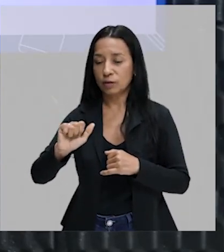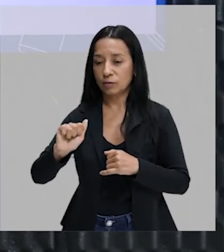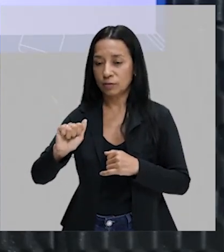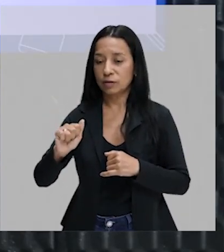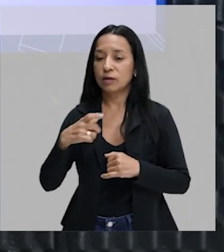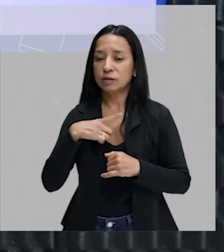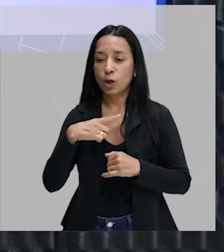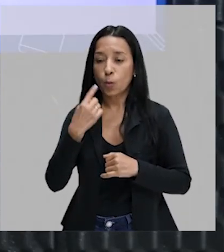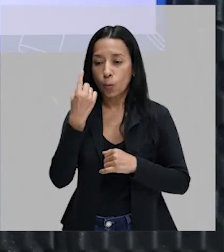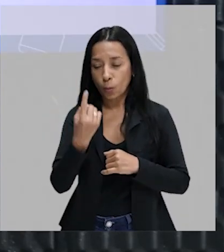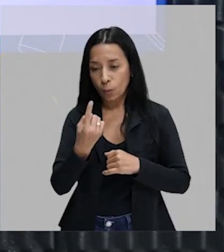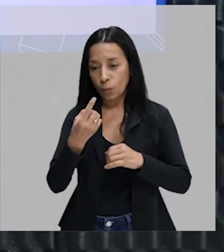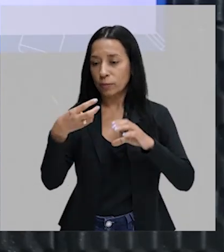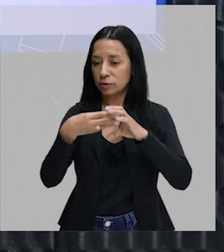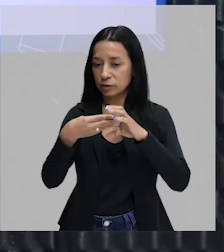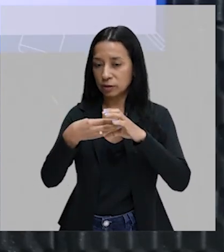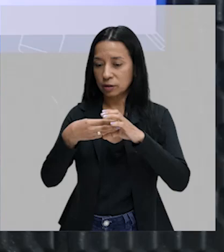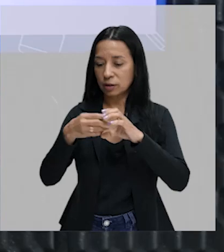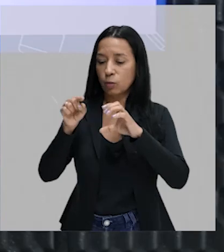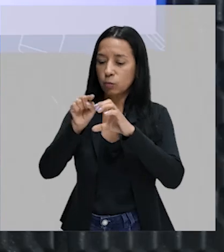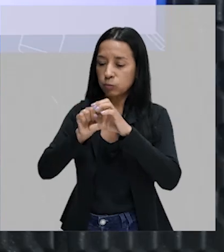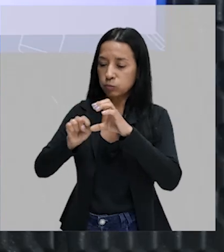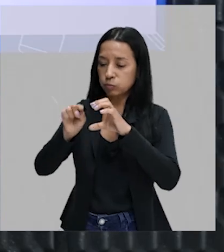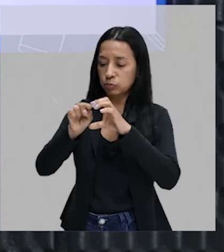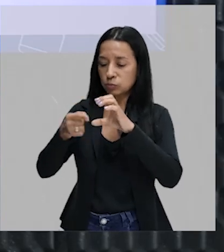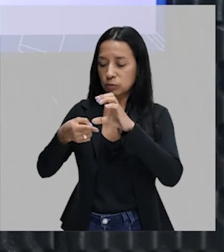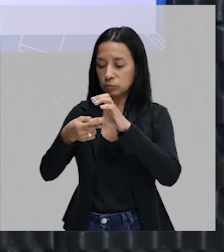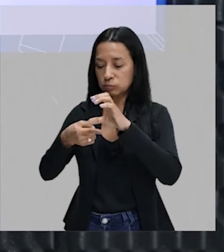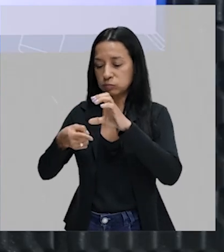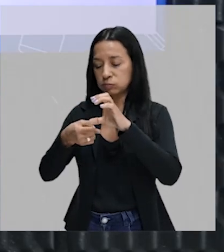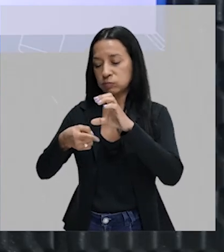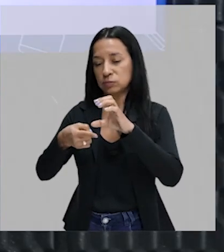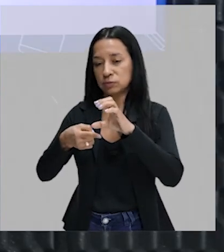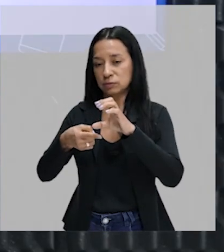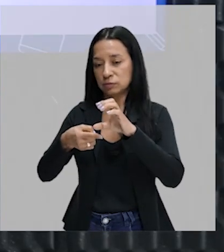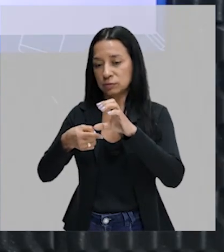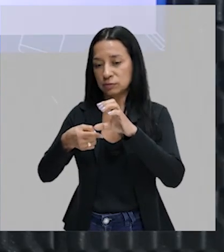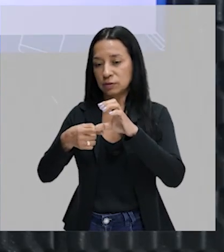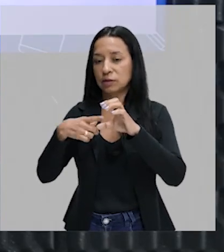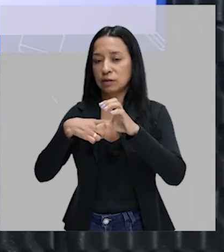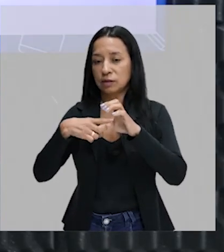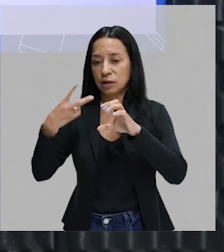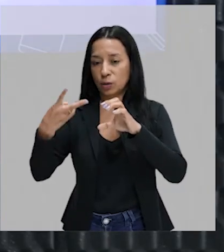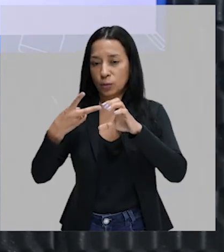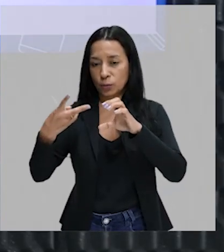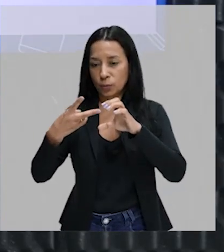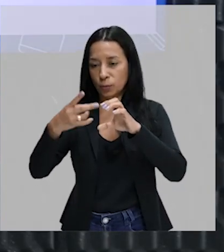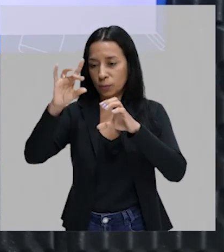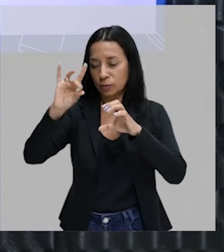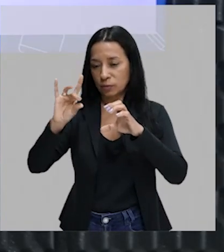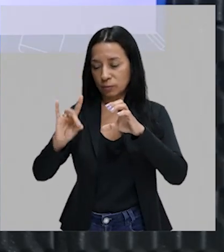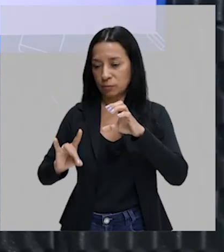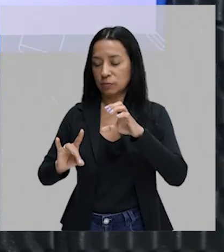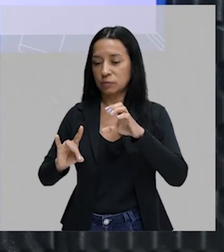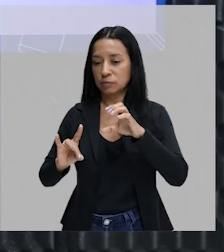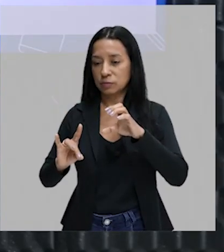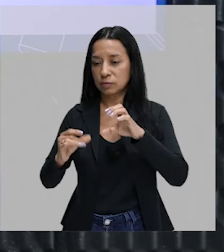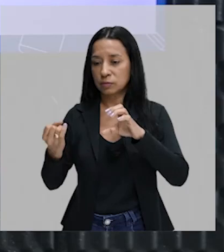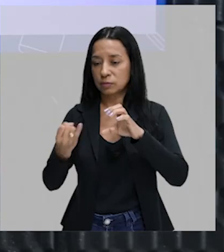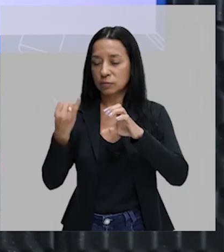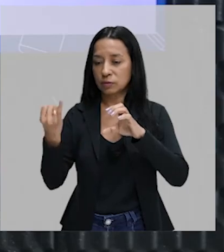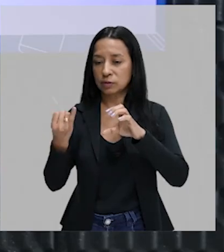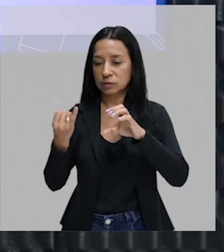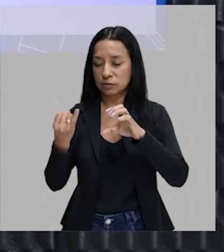célula, o núcleo dela fica bem aqui na base da alga, tá? Existem duas espécies importantes